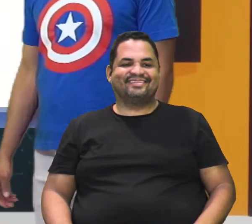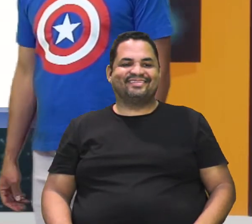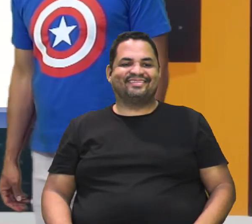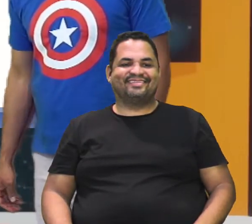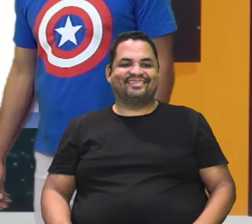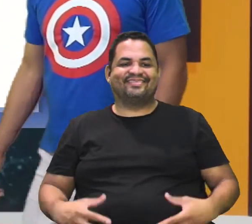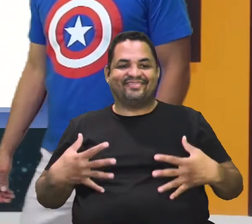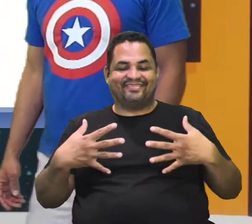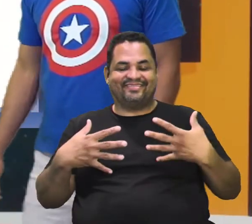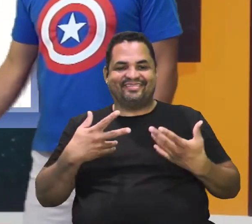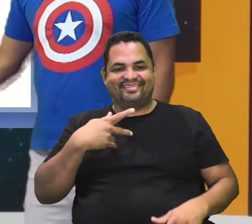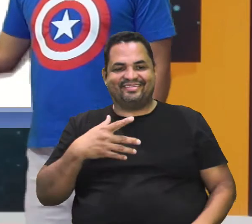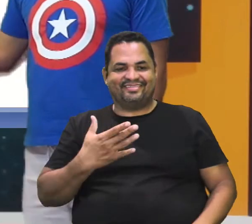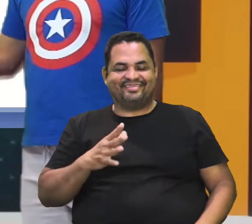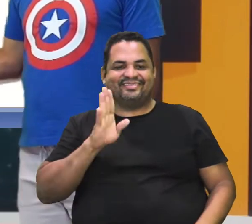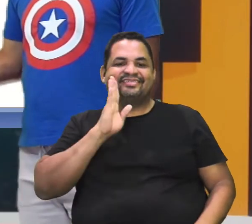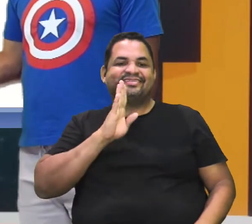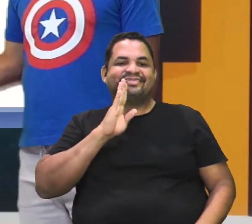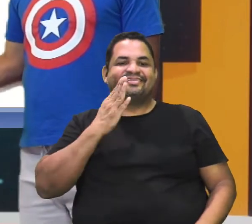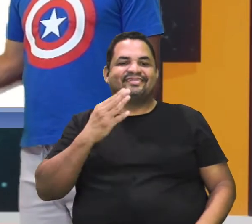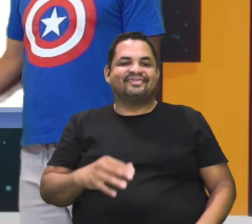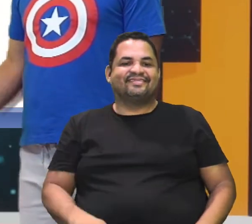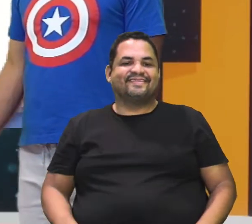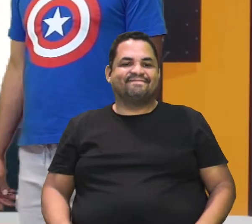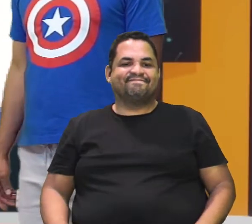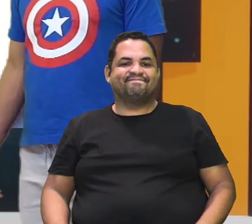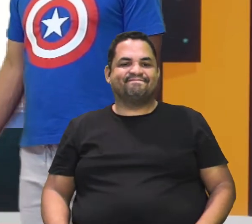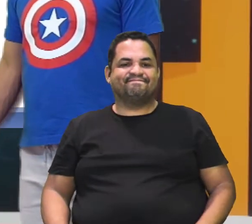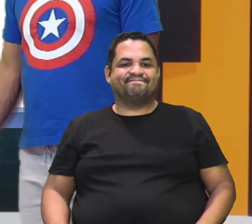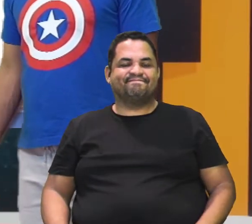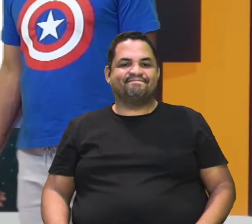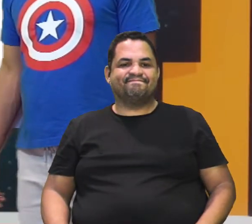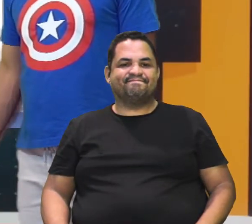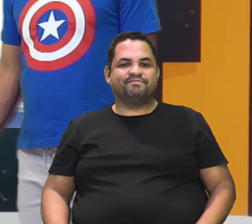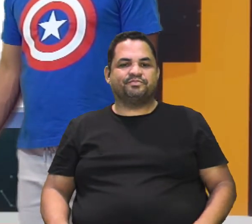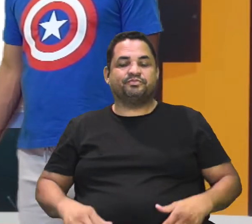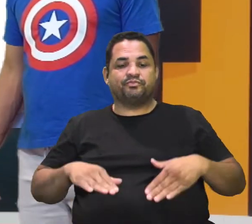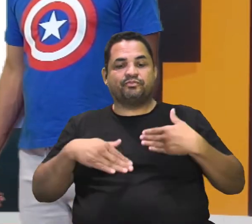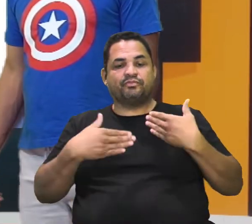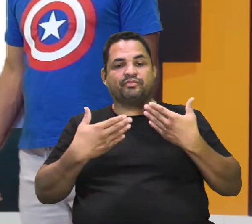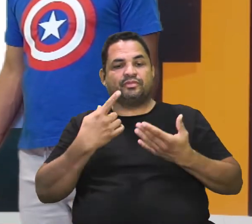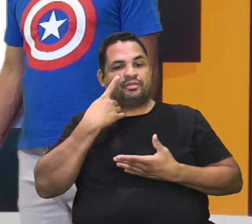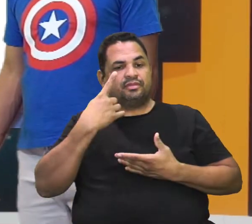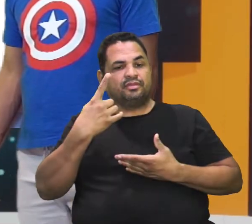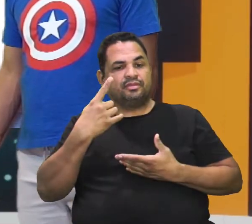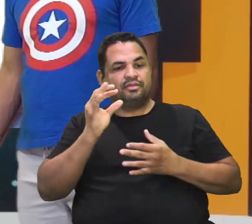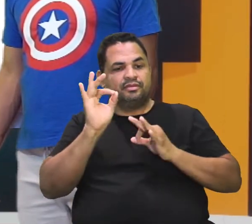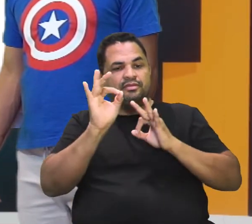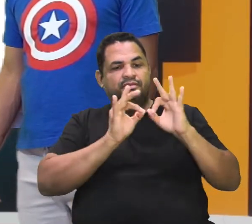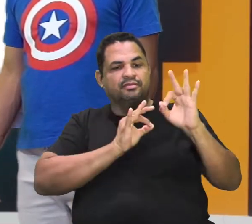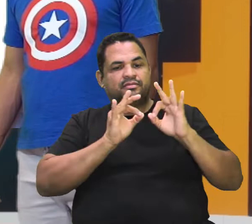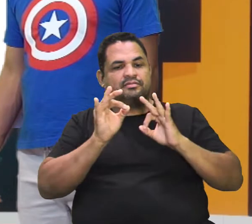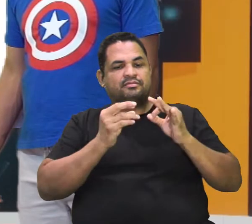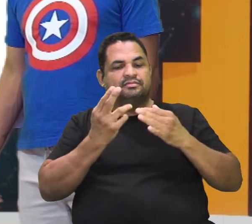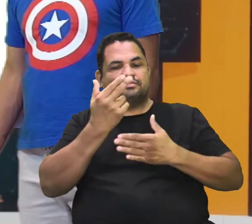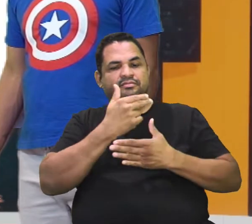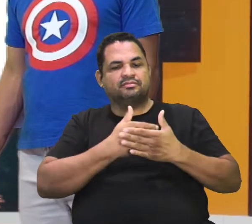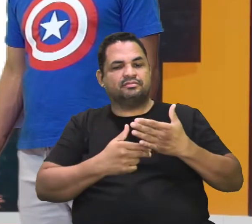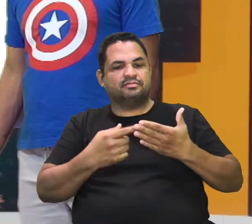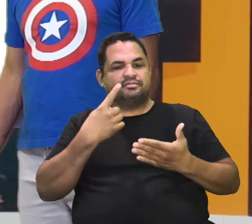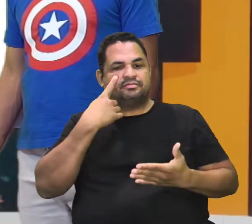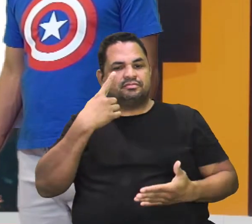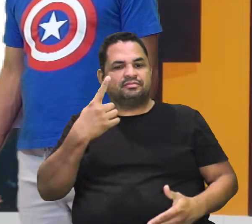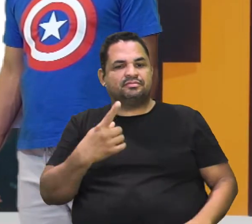a briga pra falar. Hein, que legal, né, a elipse, porque o que acontece, ó, quando você vai vendo a construção dela, a gente já logo,